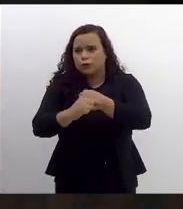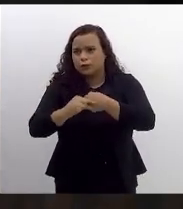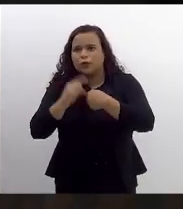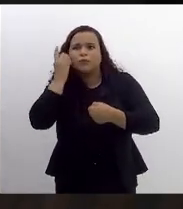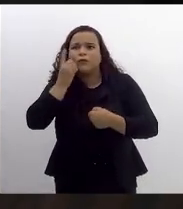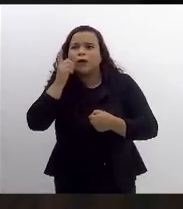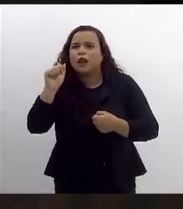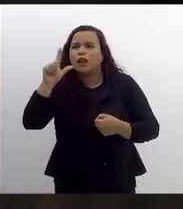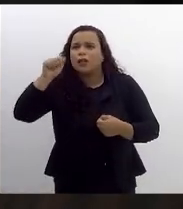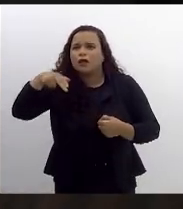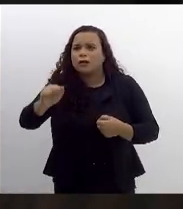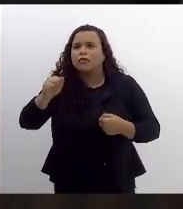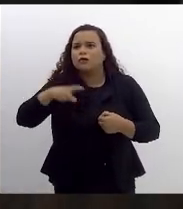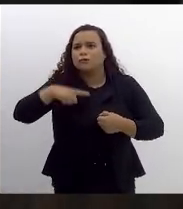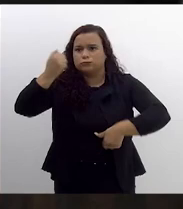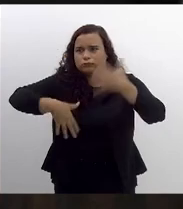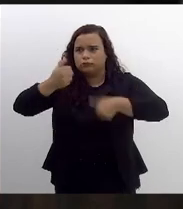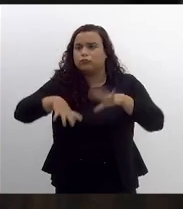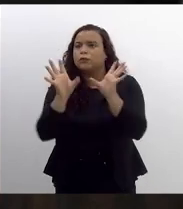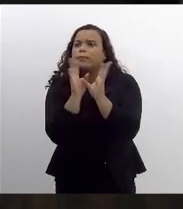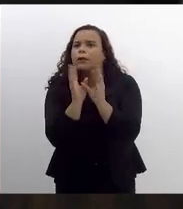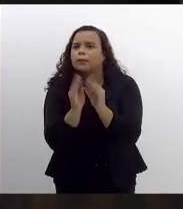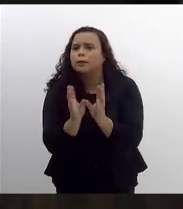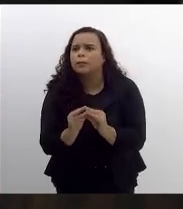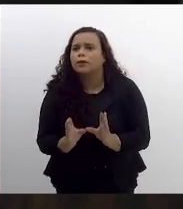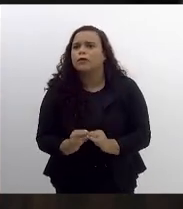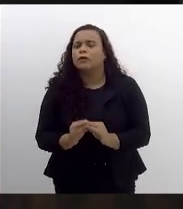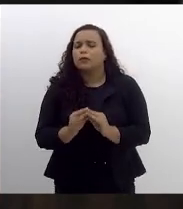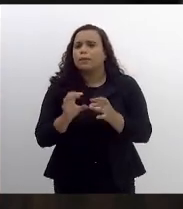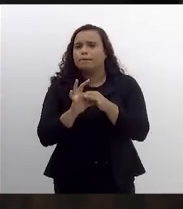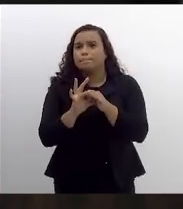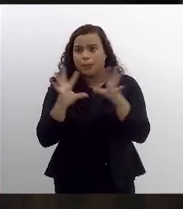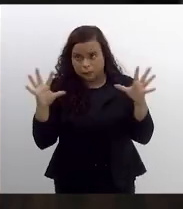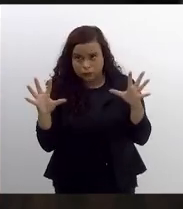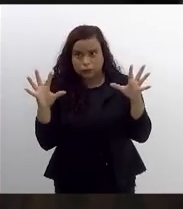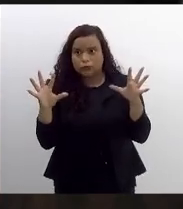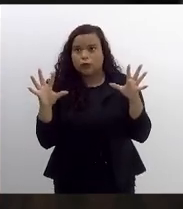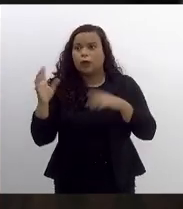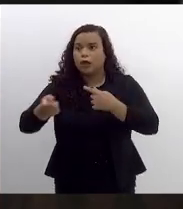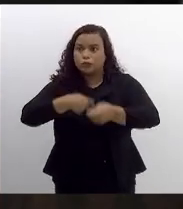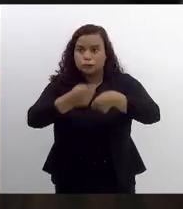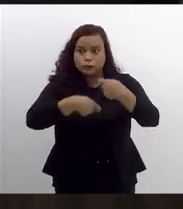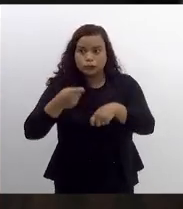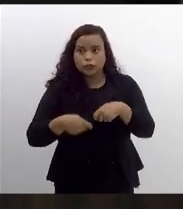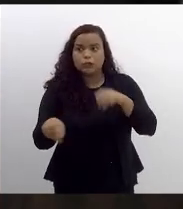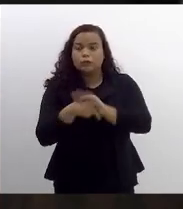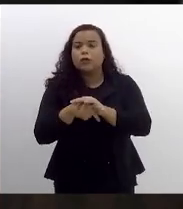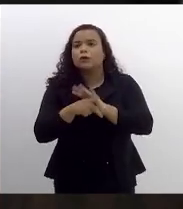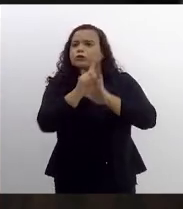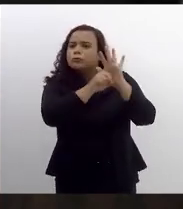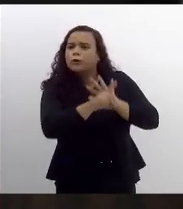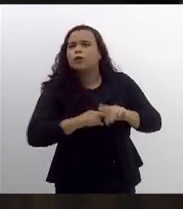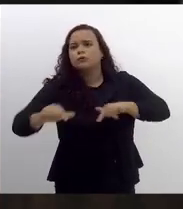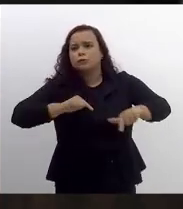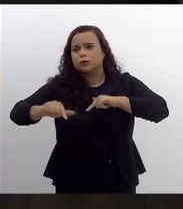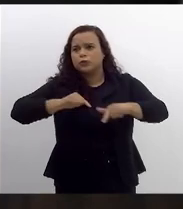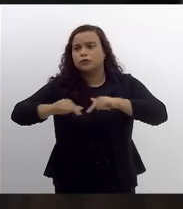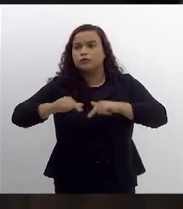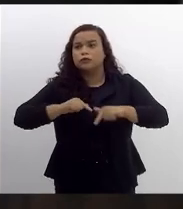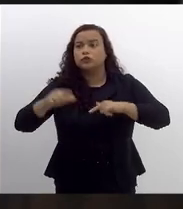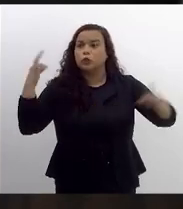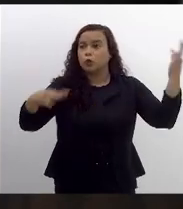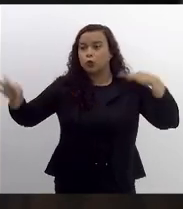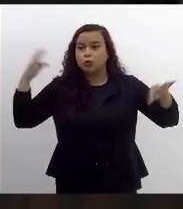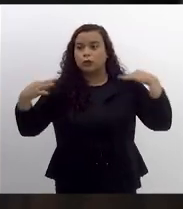Ana passos que dispõe sobre as primeiras perdão as permissões administrativas para a exploração do serviço de bugue